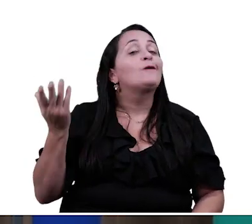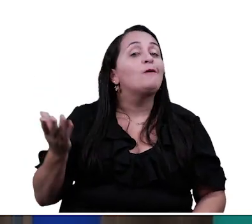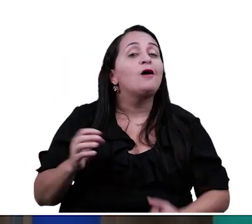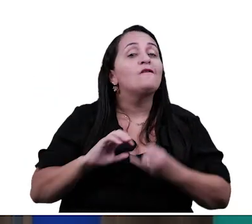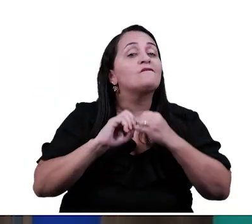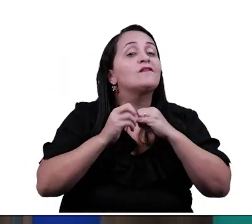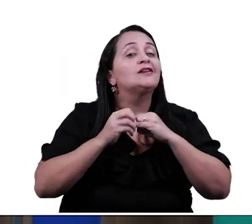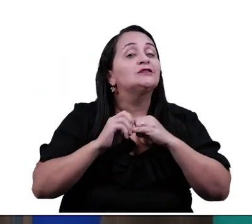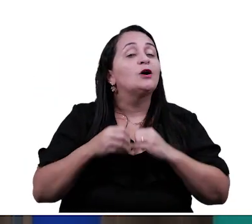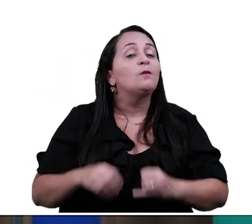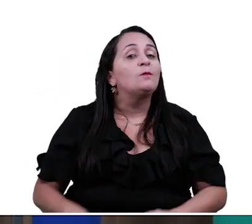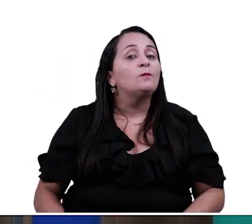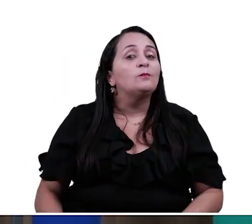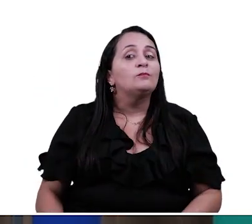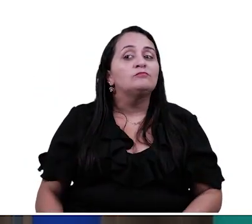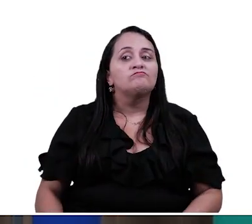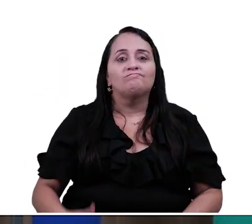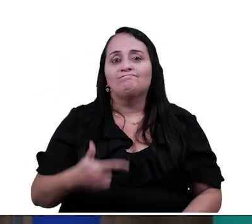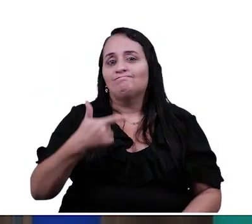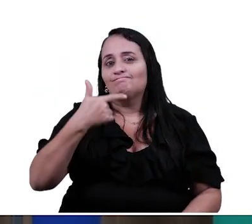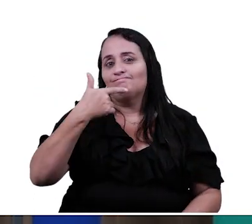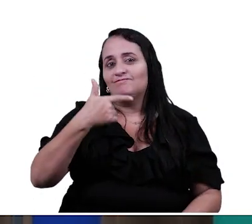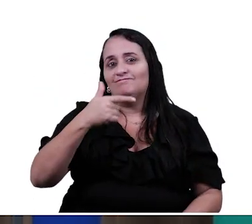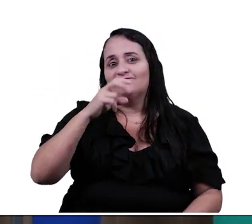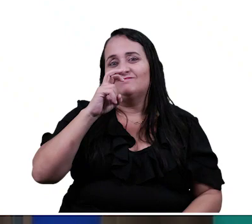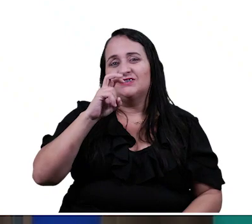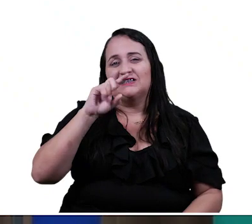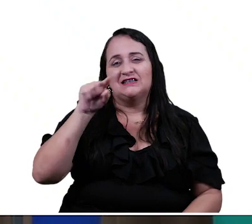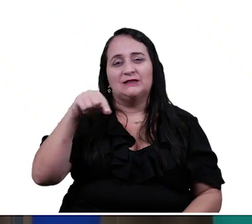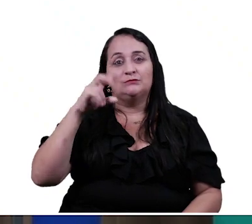é o valor do feijão branco?